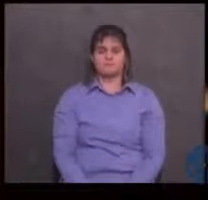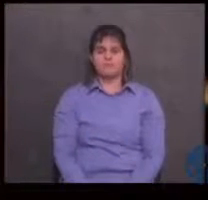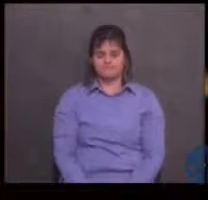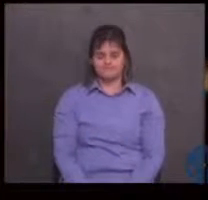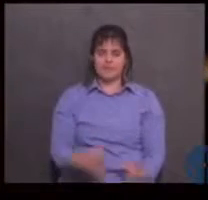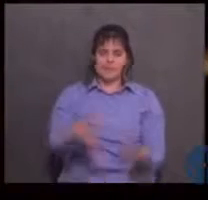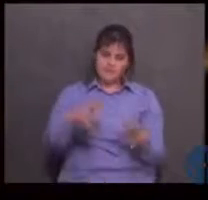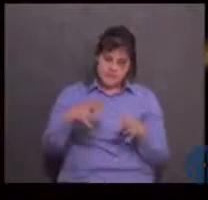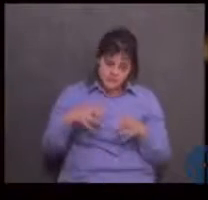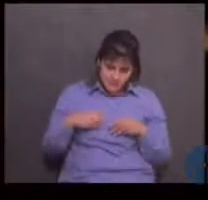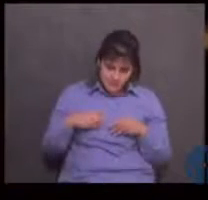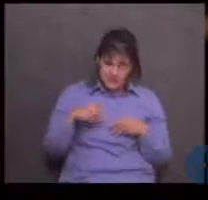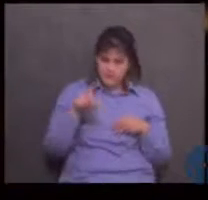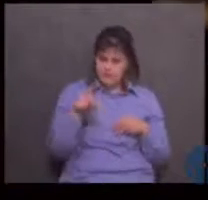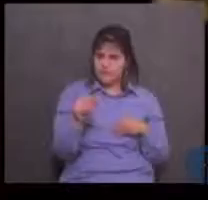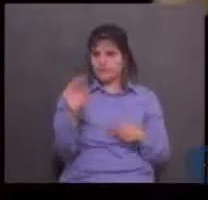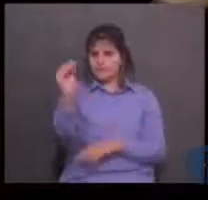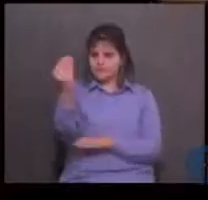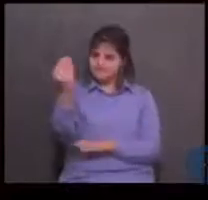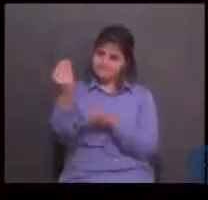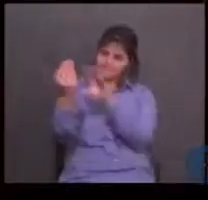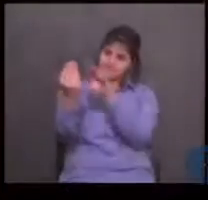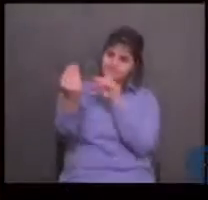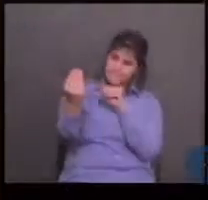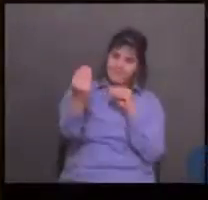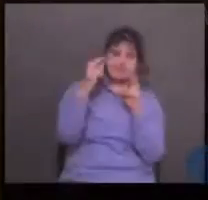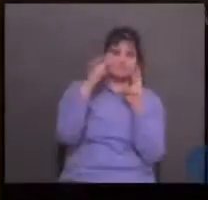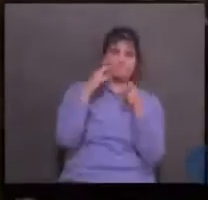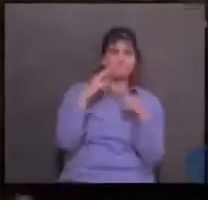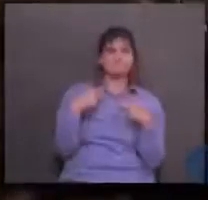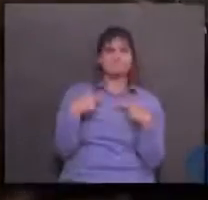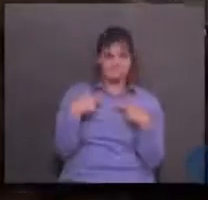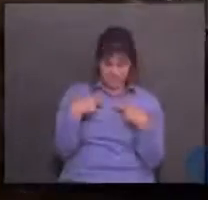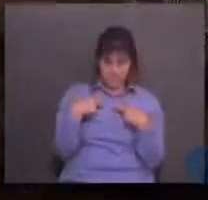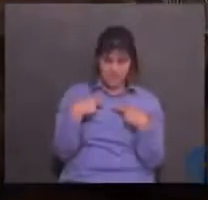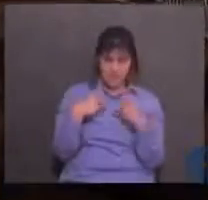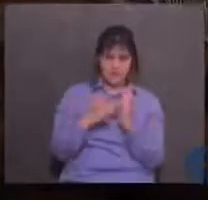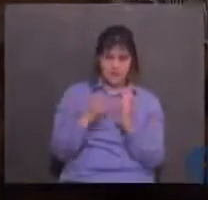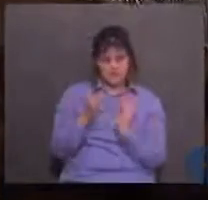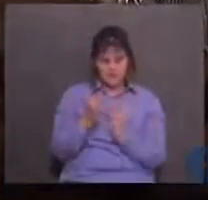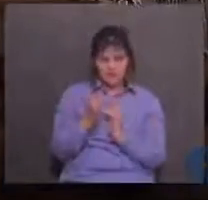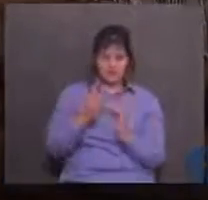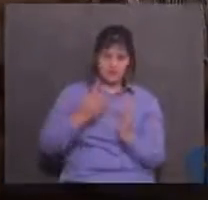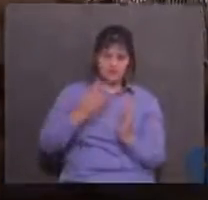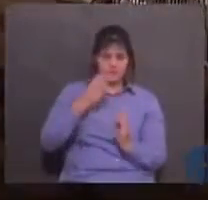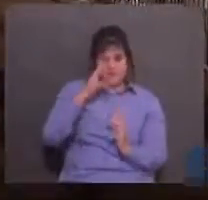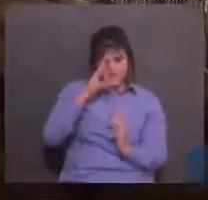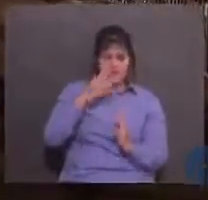Disponhamos-nos a aprender dela e com ela a levar Cristo aos outros.